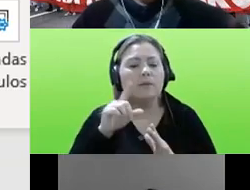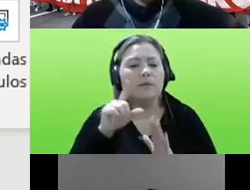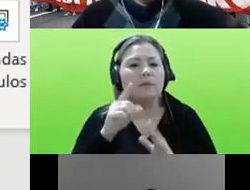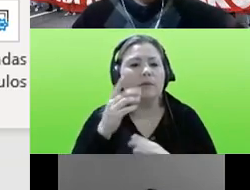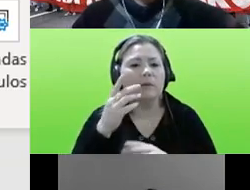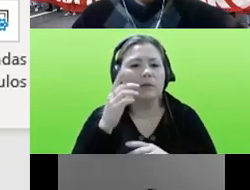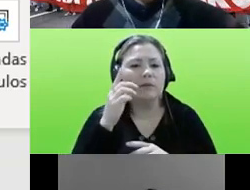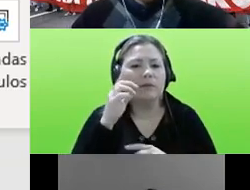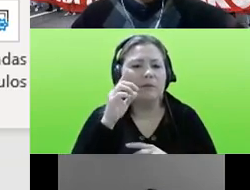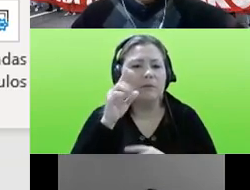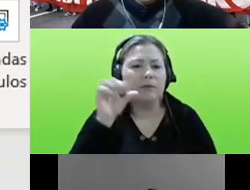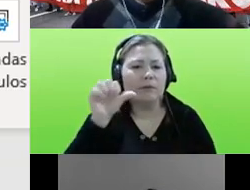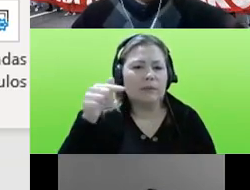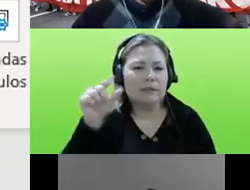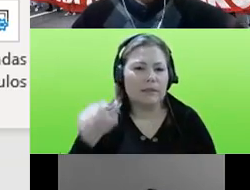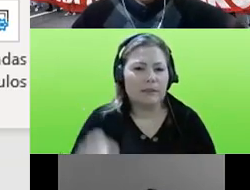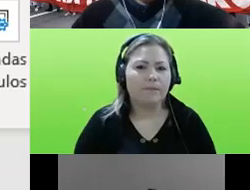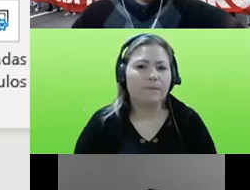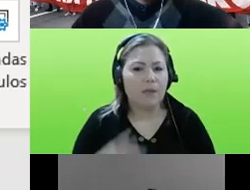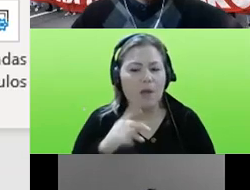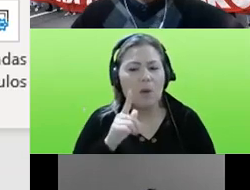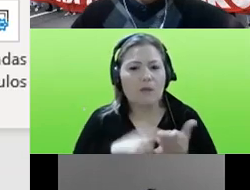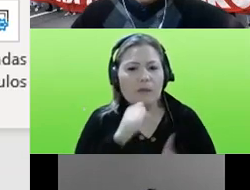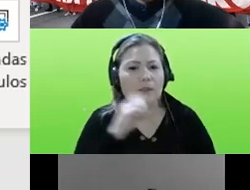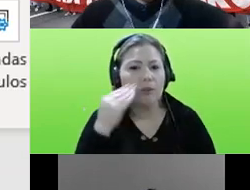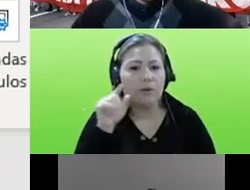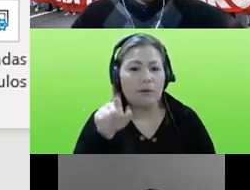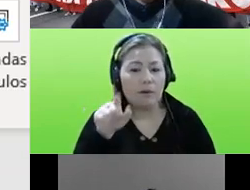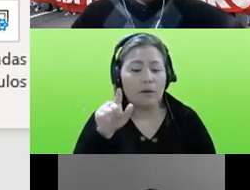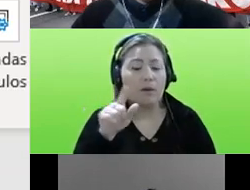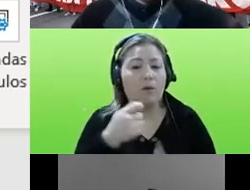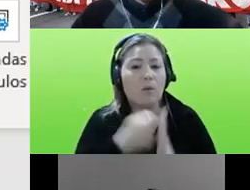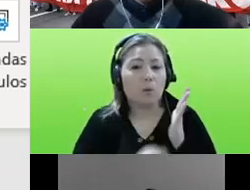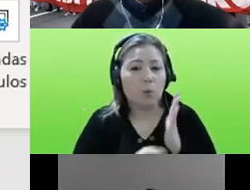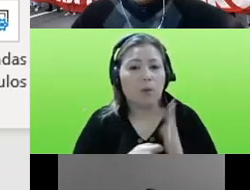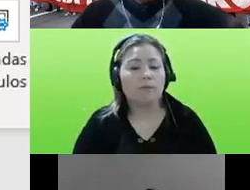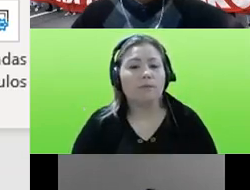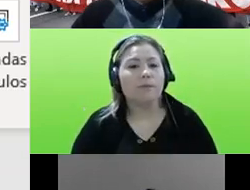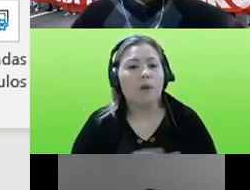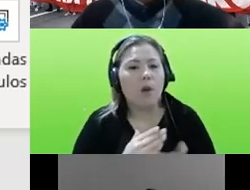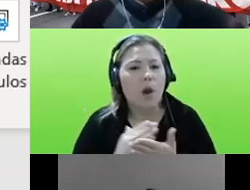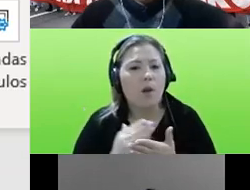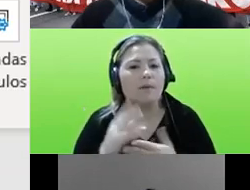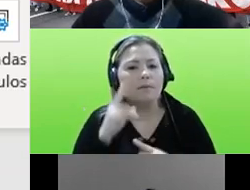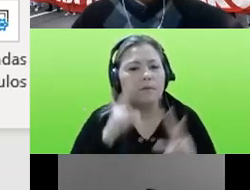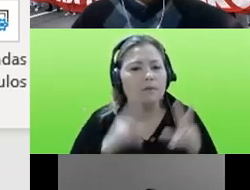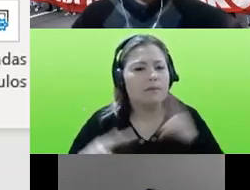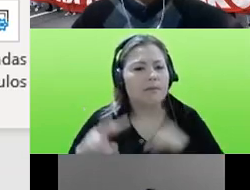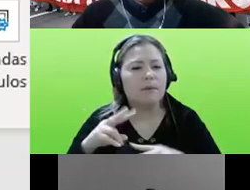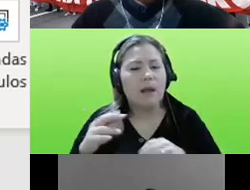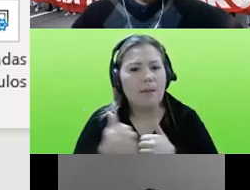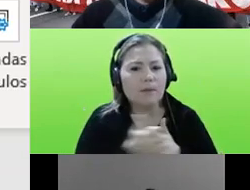livro antigo. E aqui que o Habermas começa a viabilizar essa aproximação